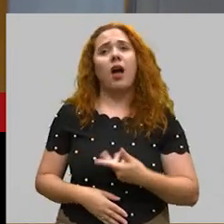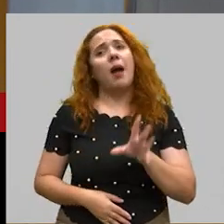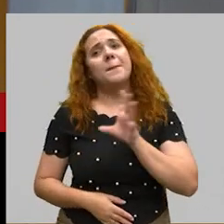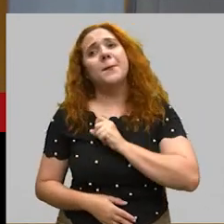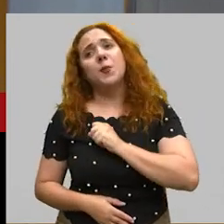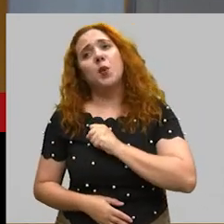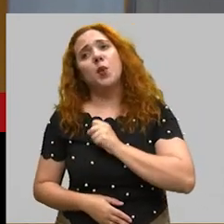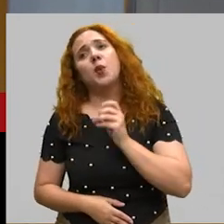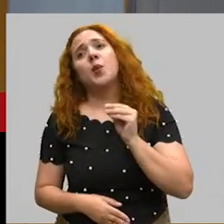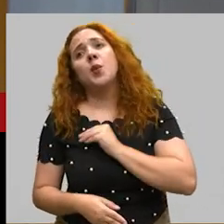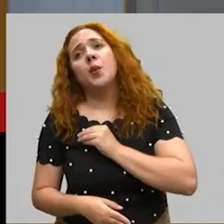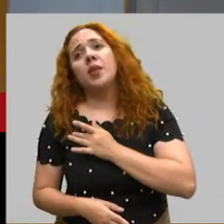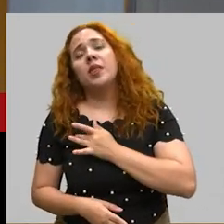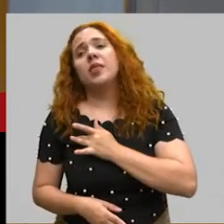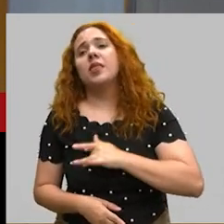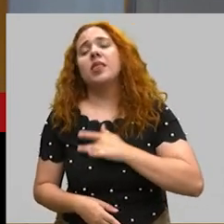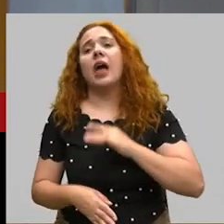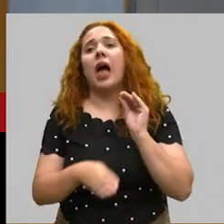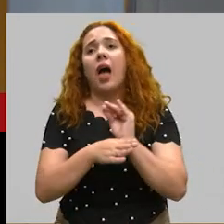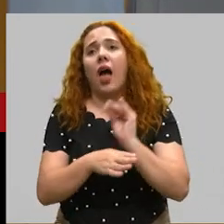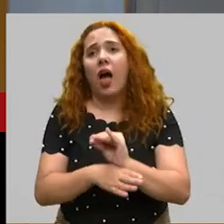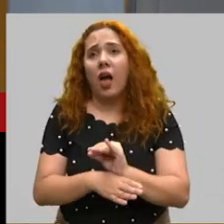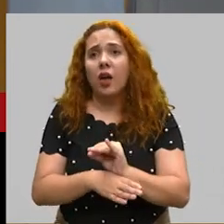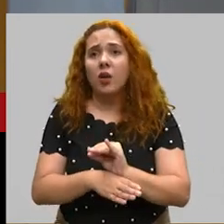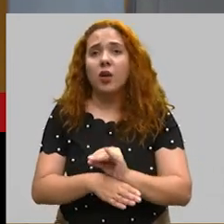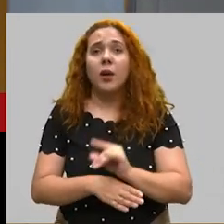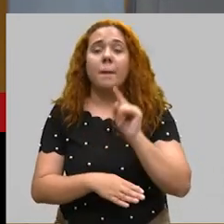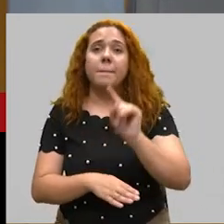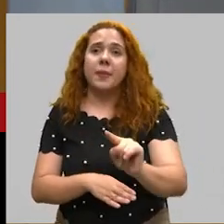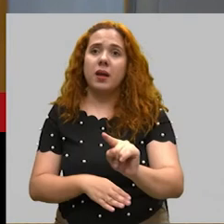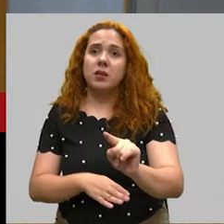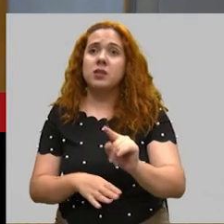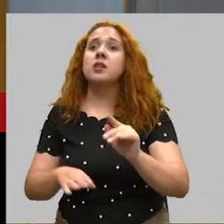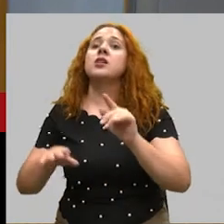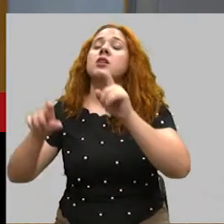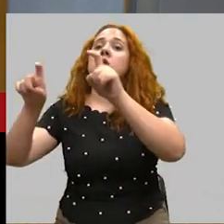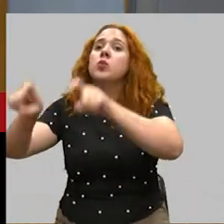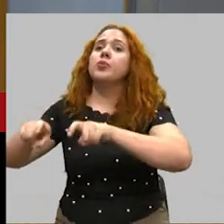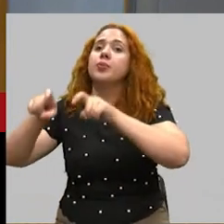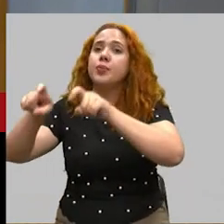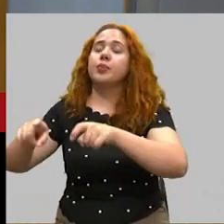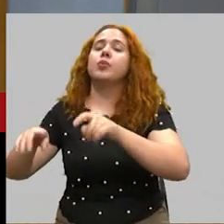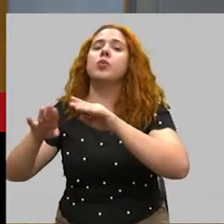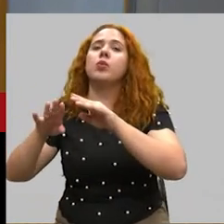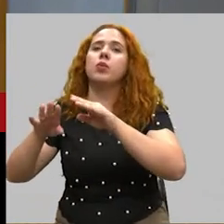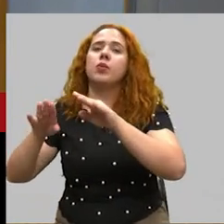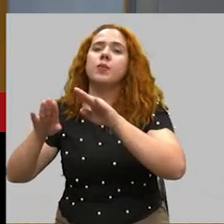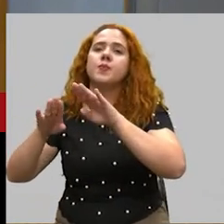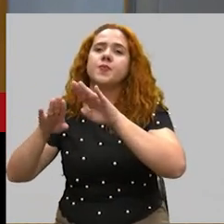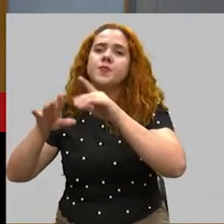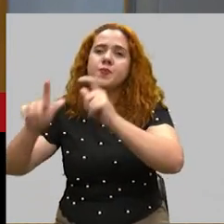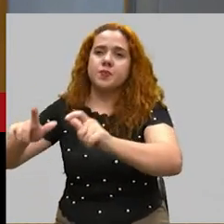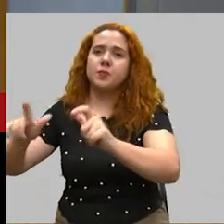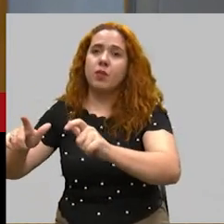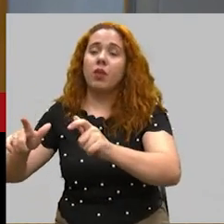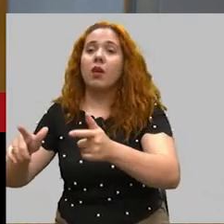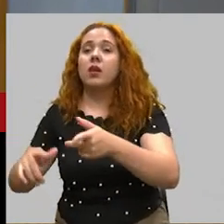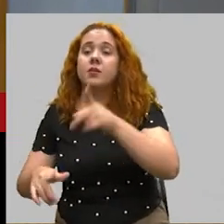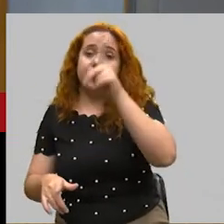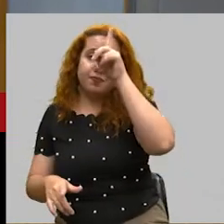pessoas mas nós que estamos nos territórios nas escolas estaduais nos